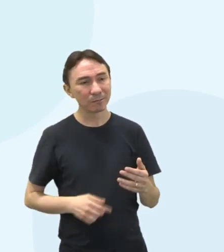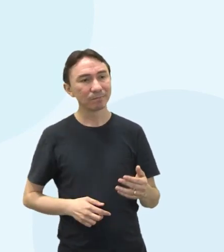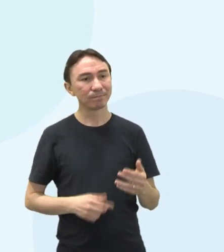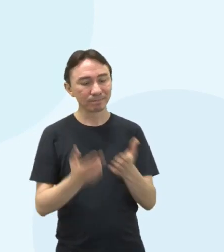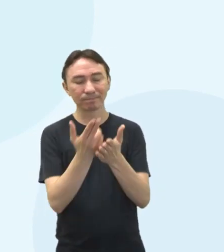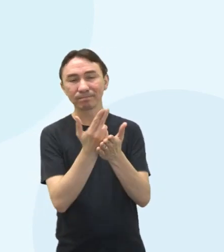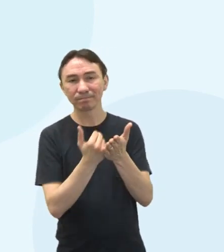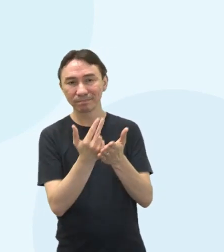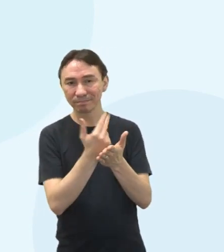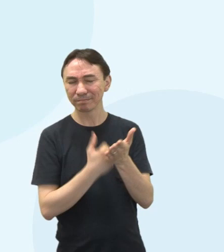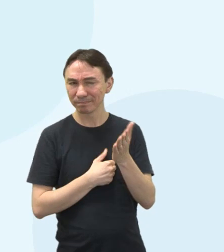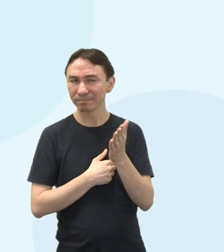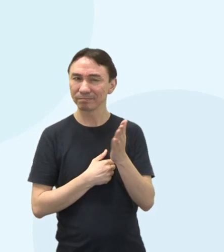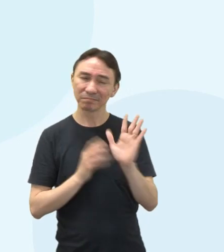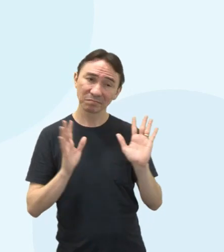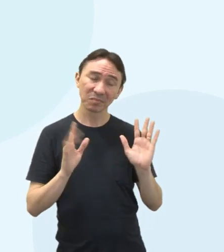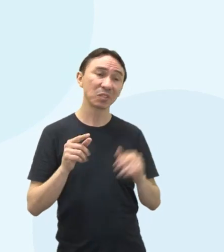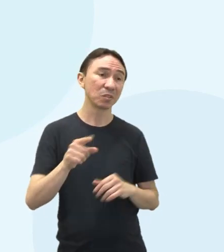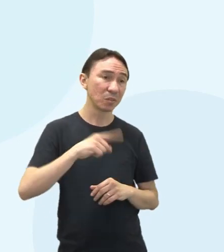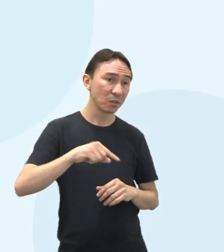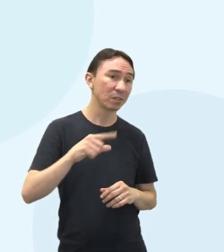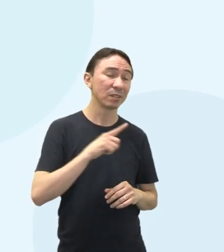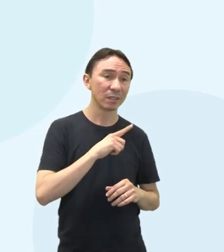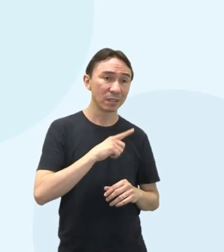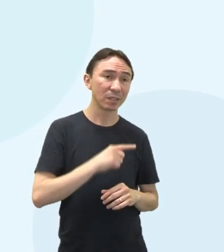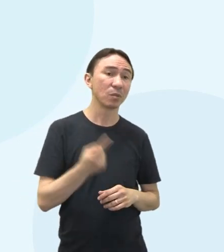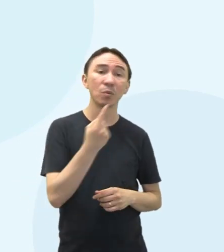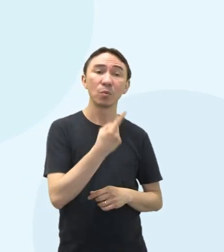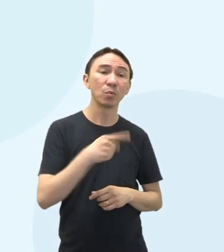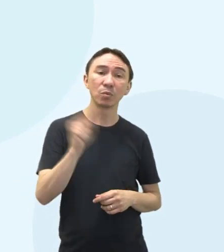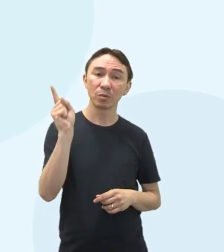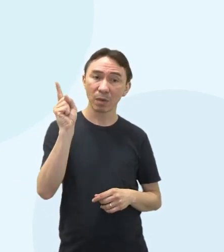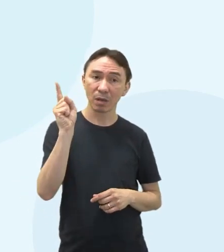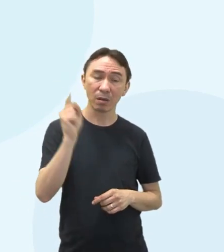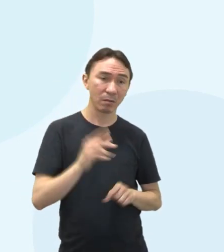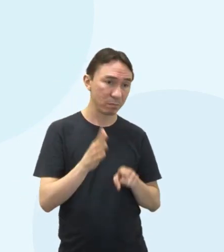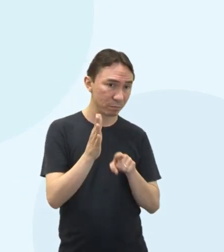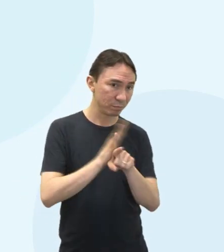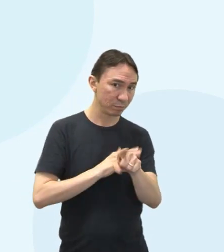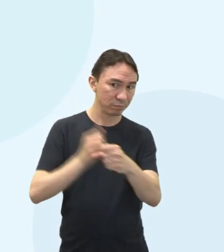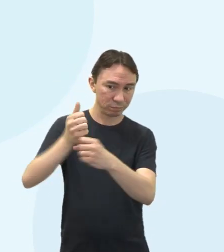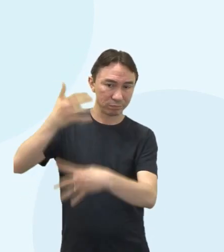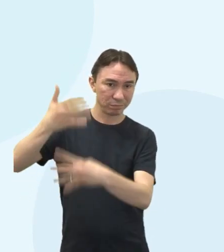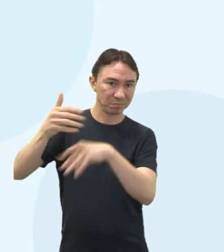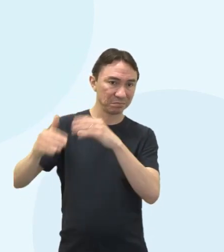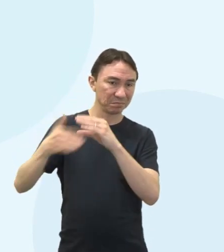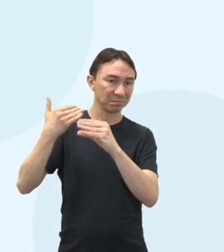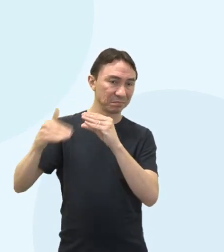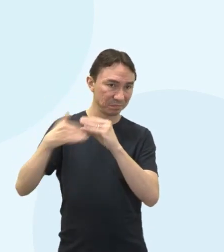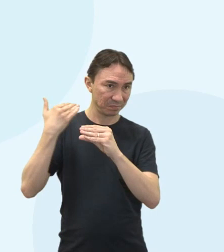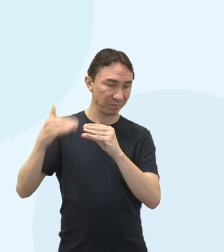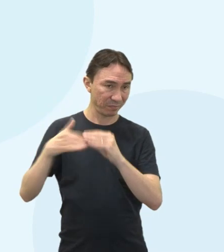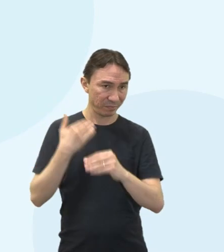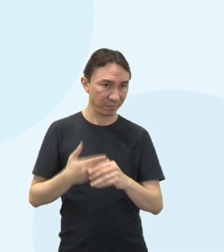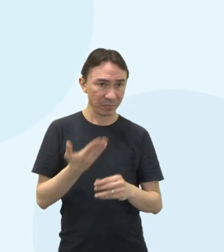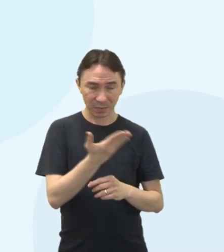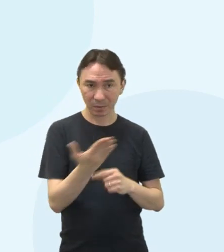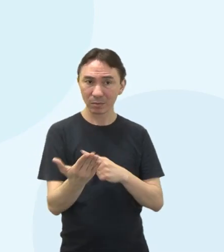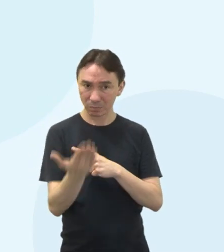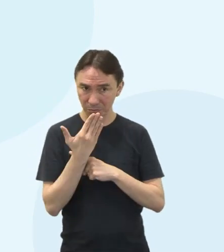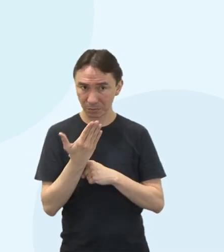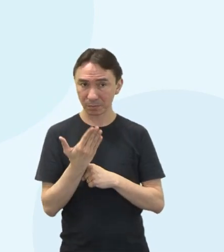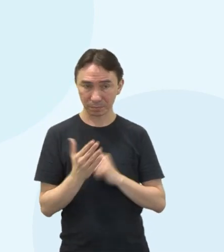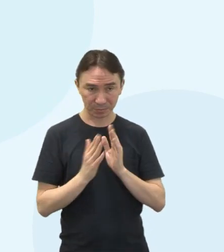a gente gostaria de propor uma última interação dessa formação né então a a contribuição de